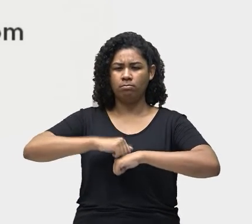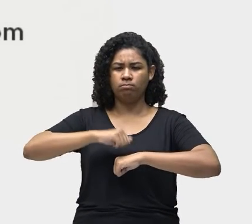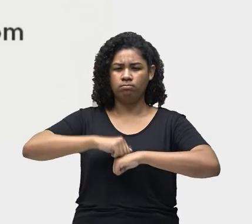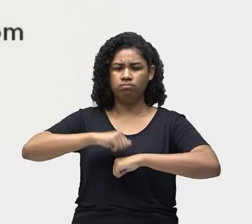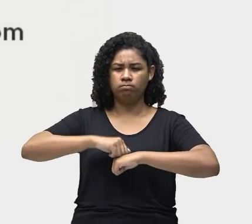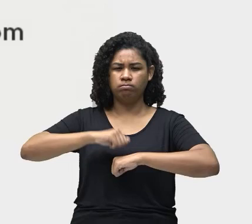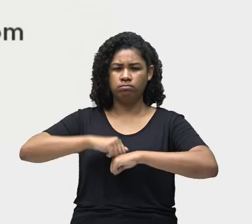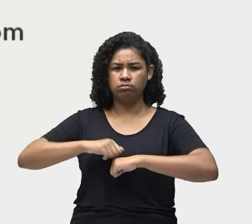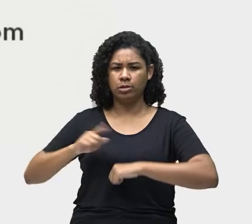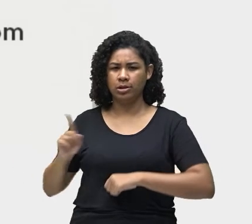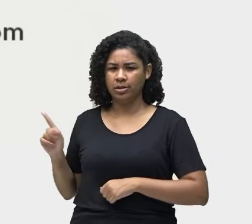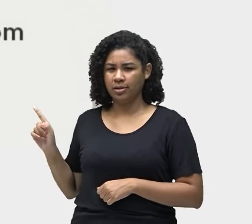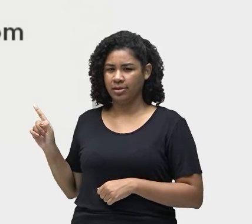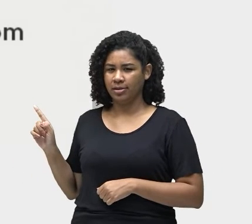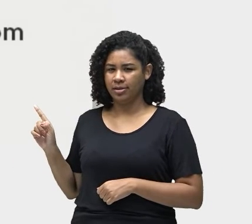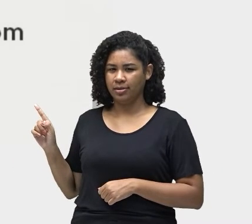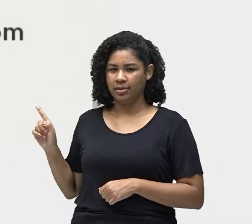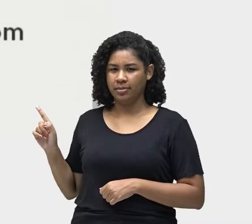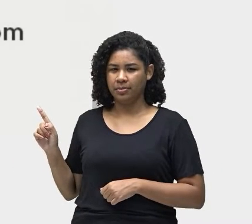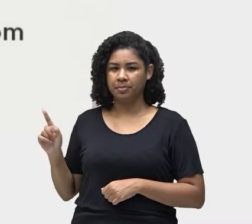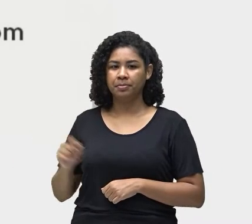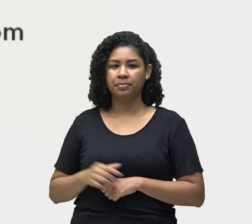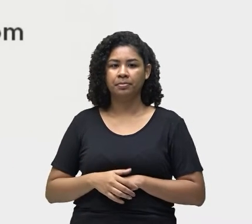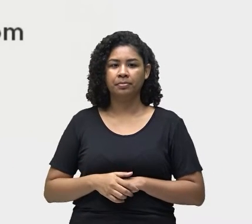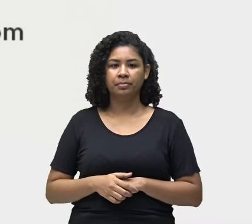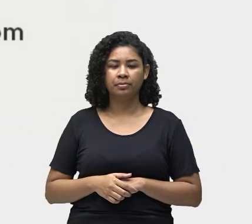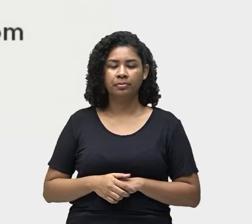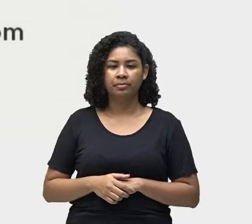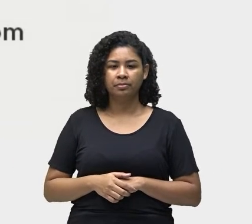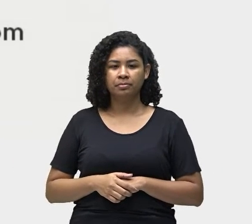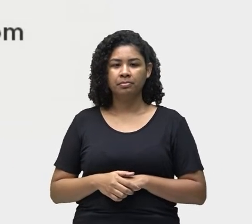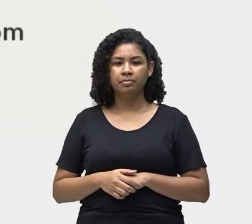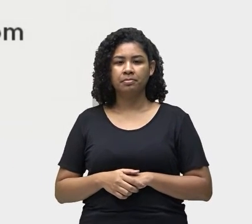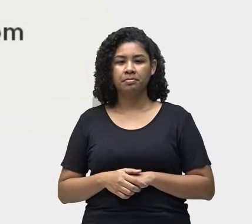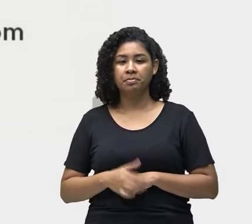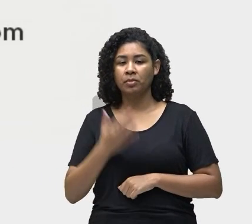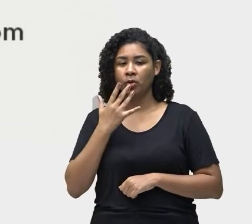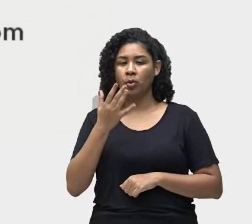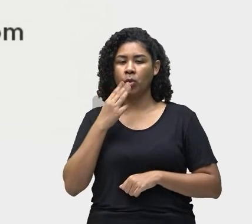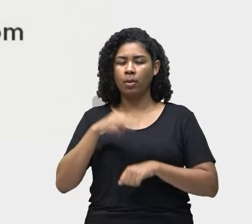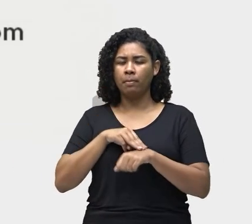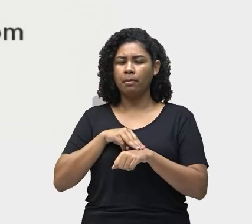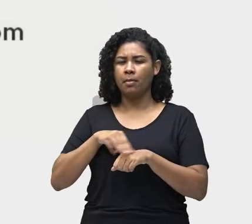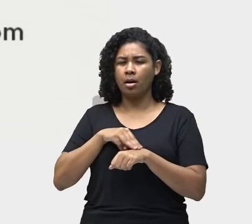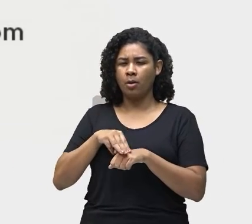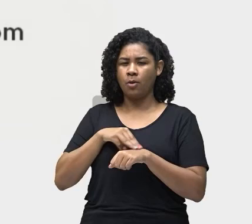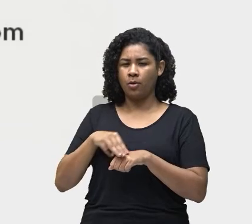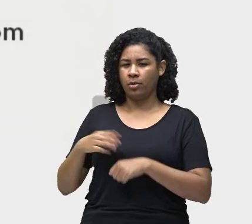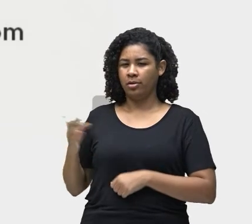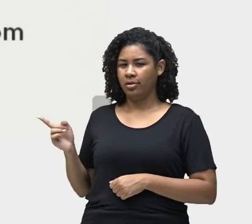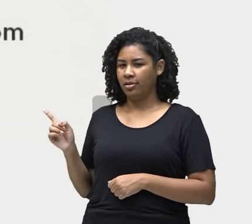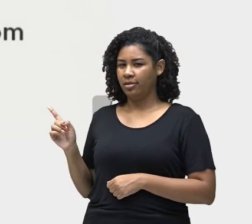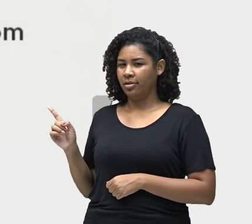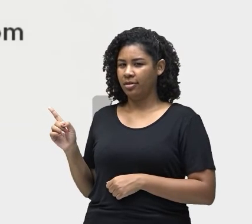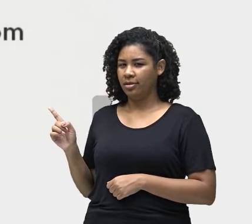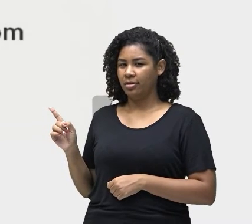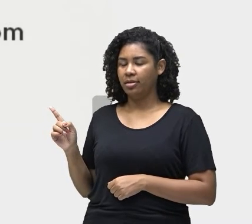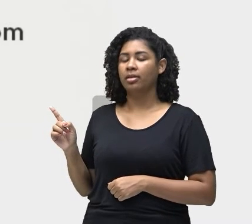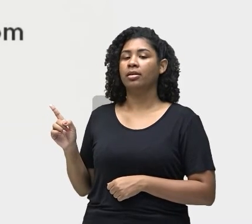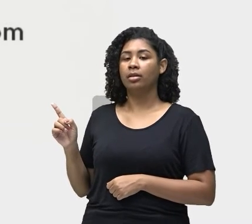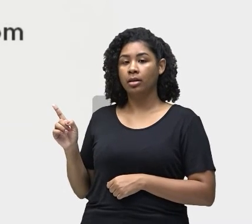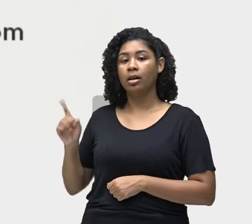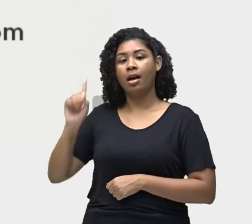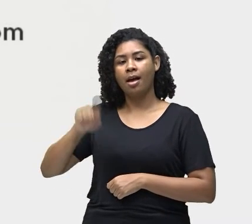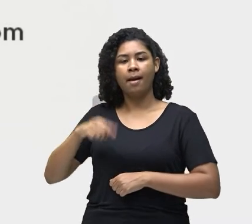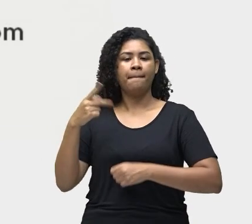essa estrutura aqui em preto. Em marrom, aqui onde eu estou levando esse pontinho vermelho, é a